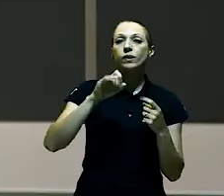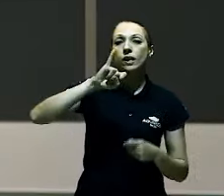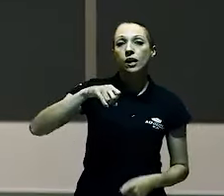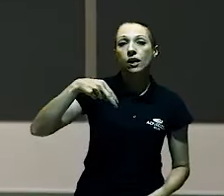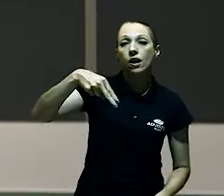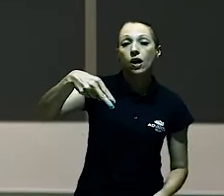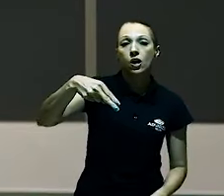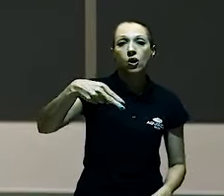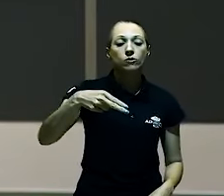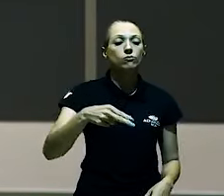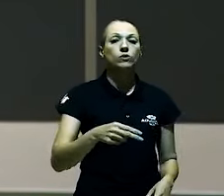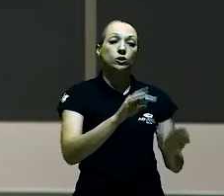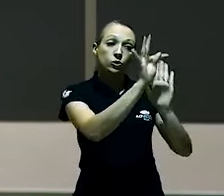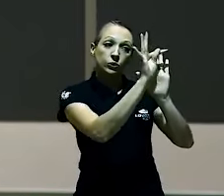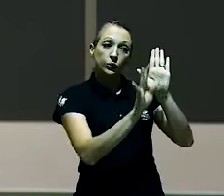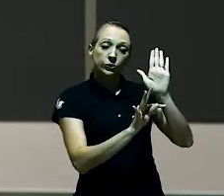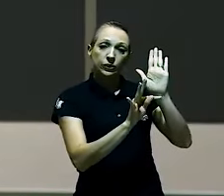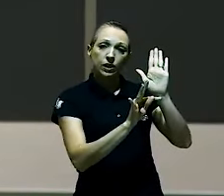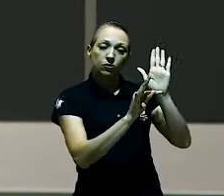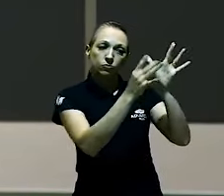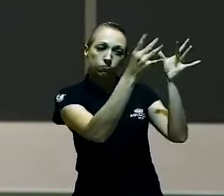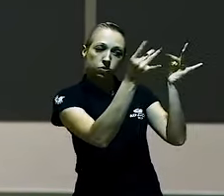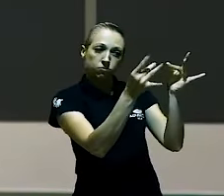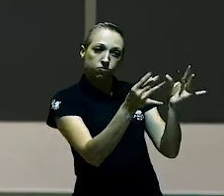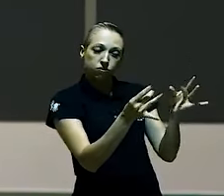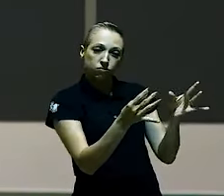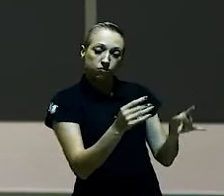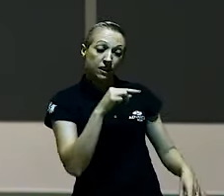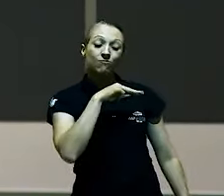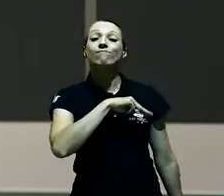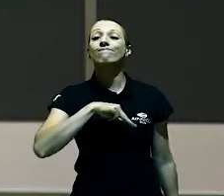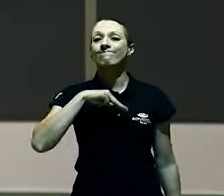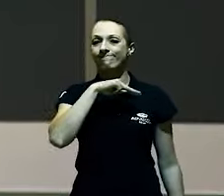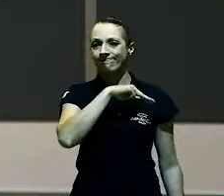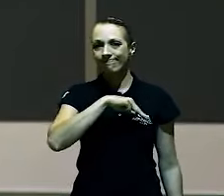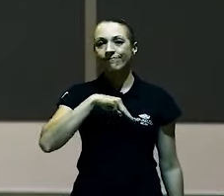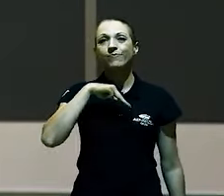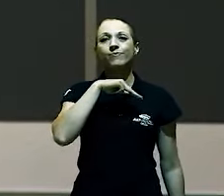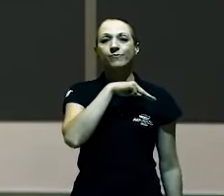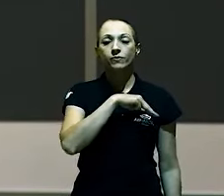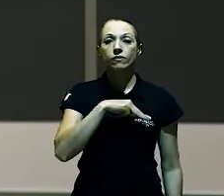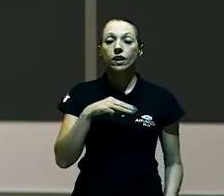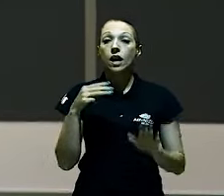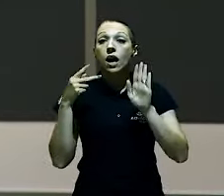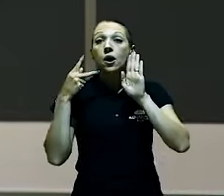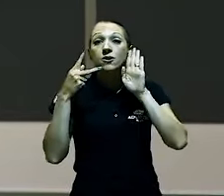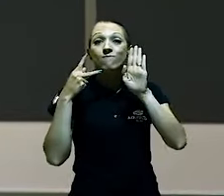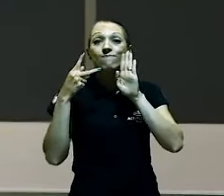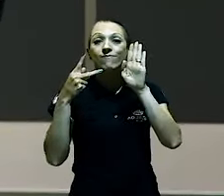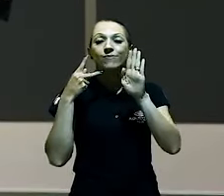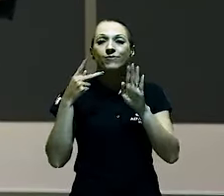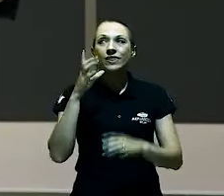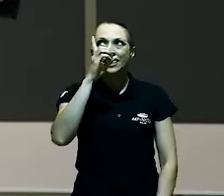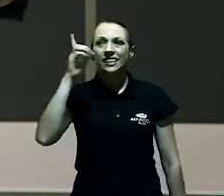Jonas. Eu tenho uma nação que necessitava ser alcançada pela palavra de Deus. Eu tenho um profeta que era portador da